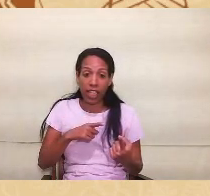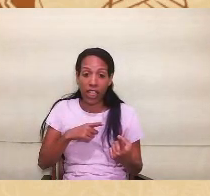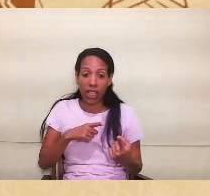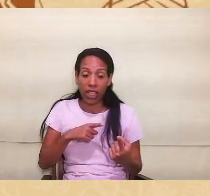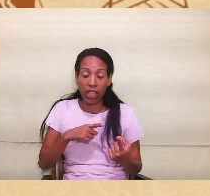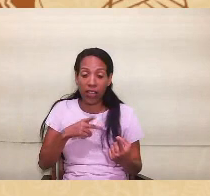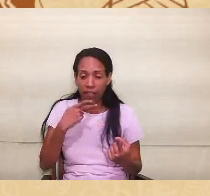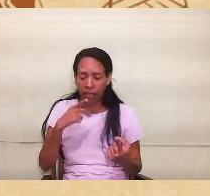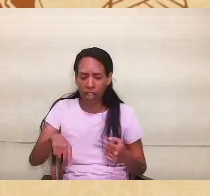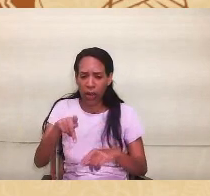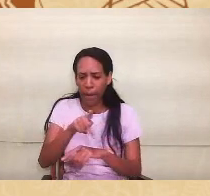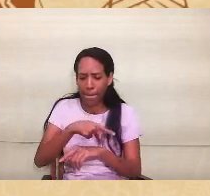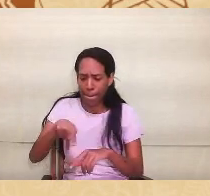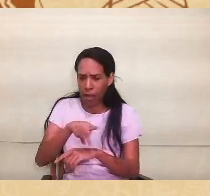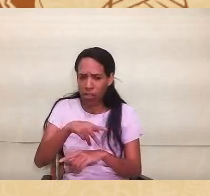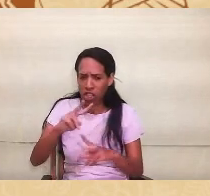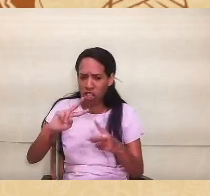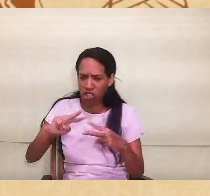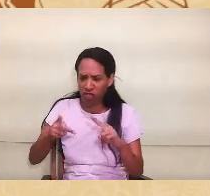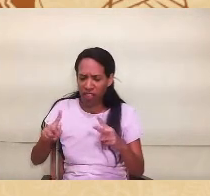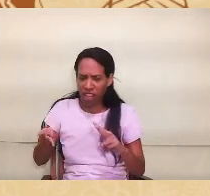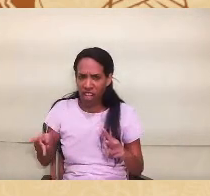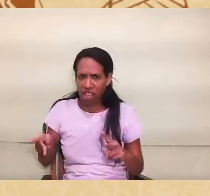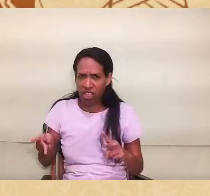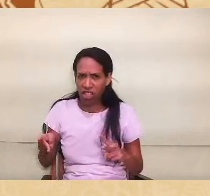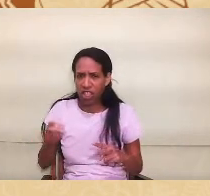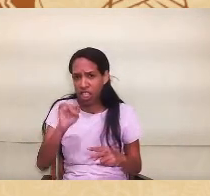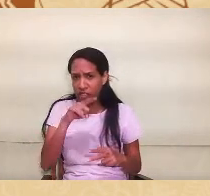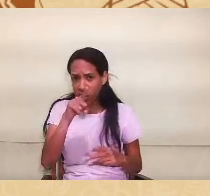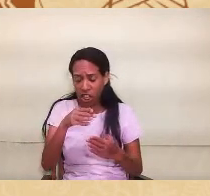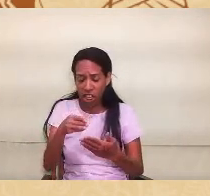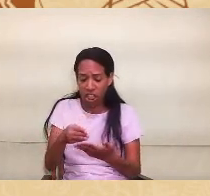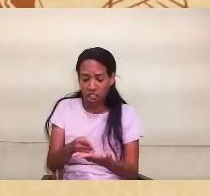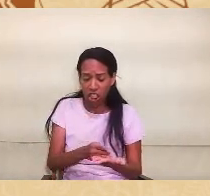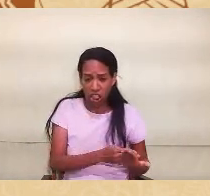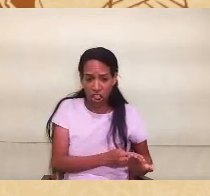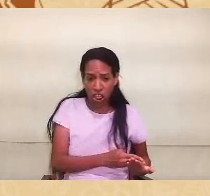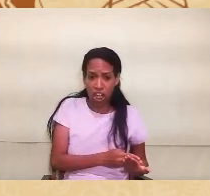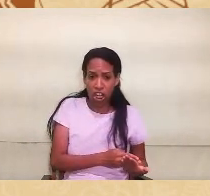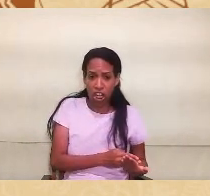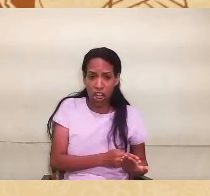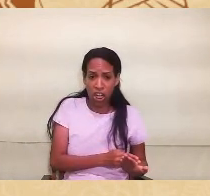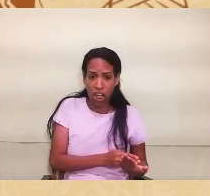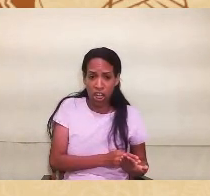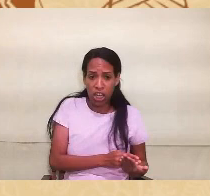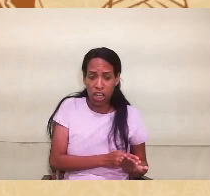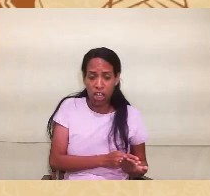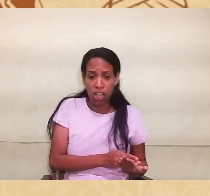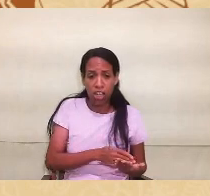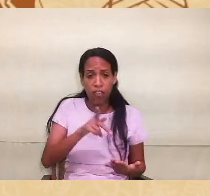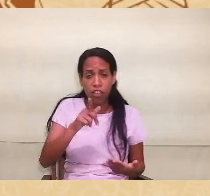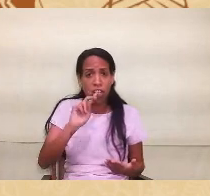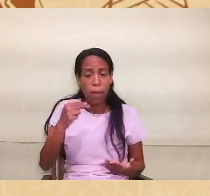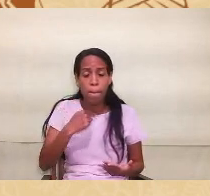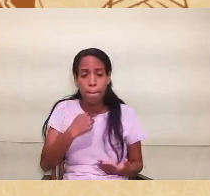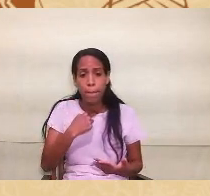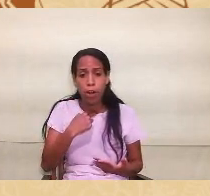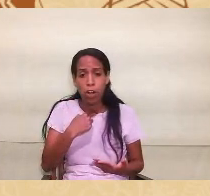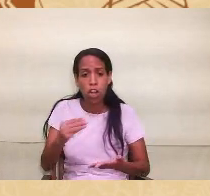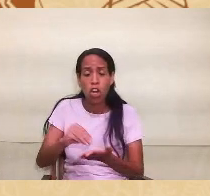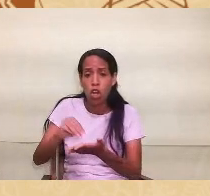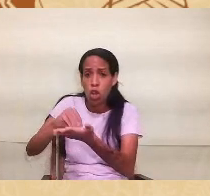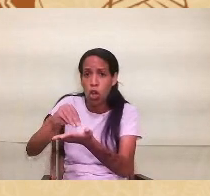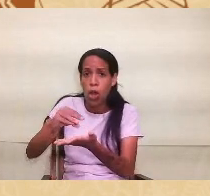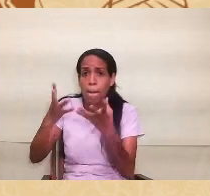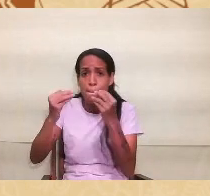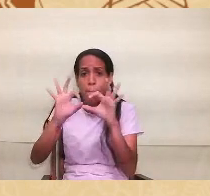são diferenciadas, se você tirar totalmente a participação, você pode colocar muitas famílias, muitos